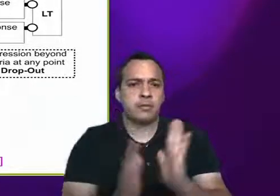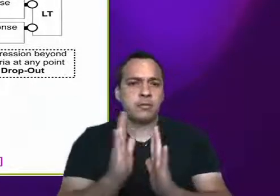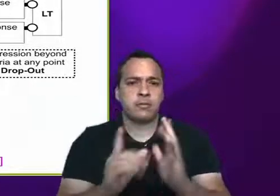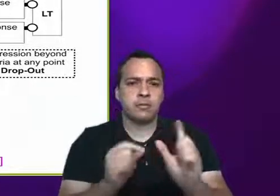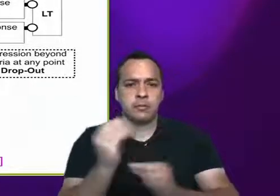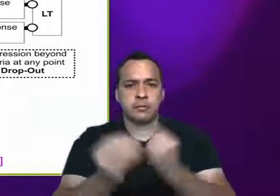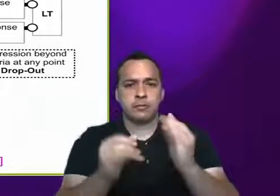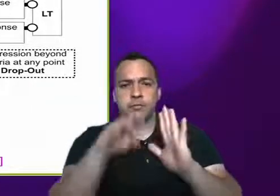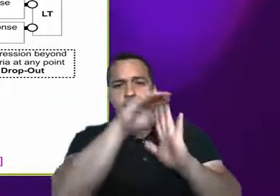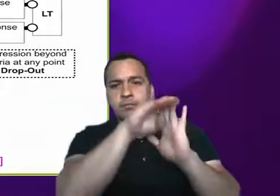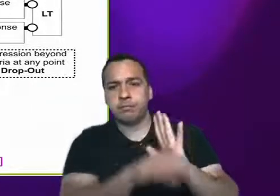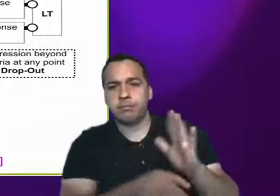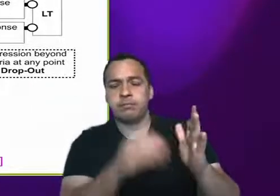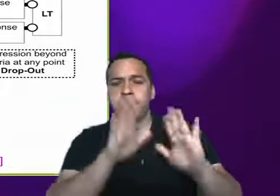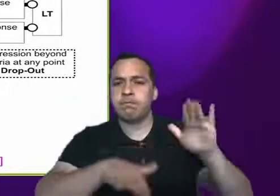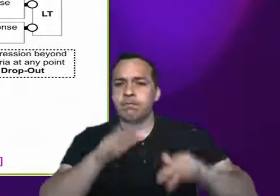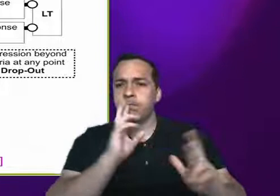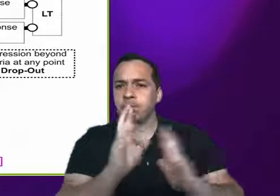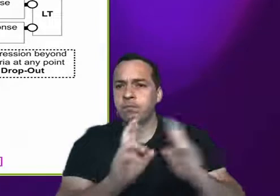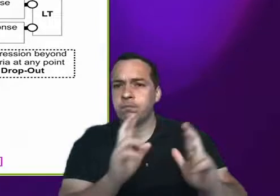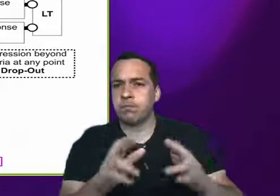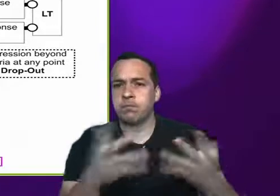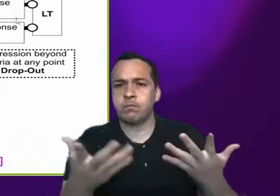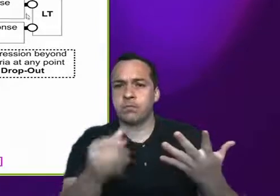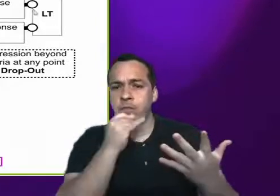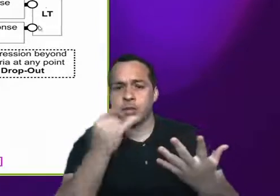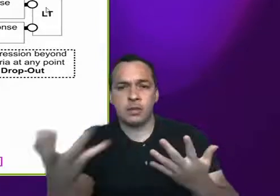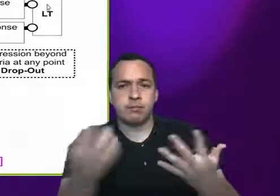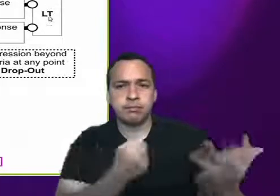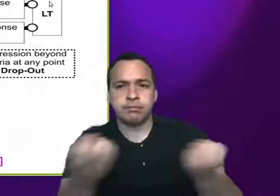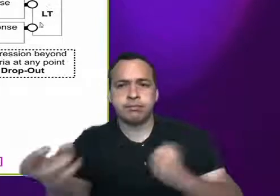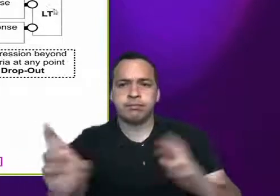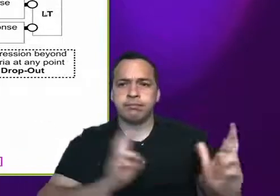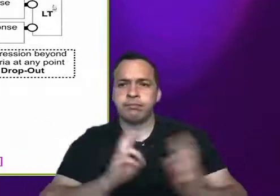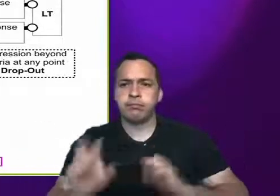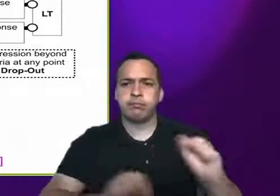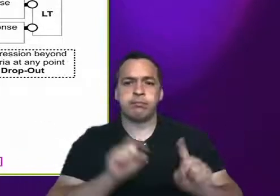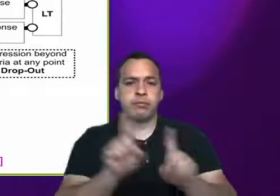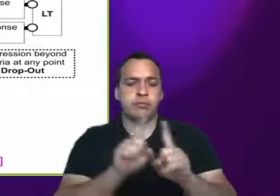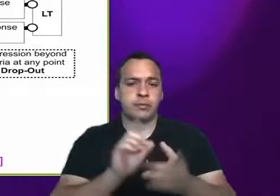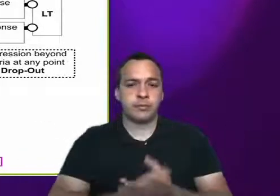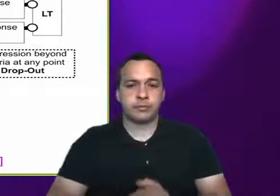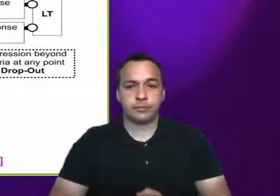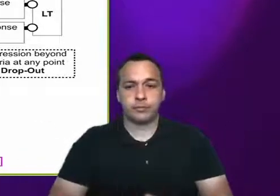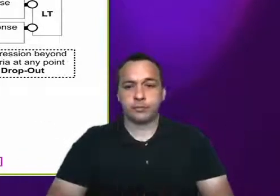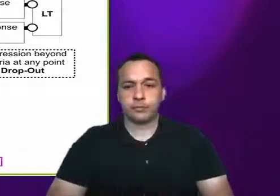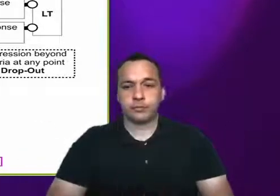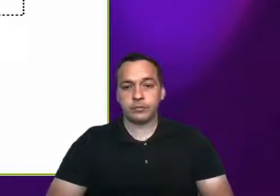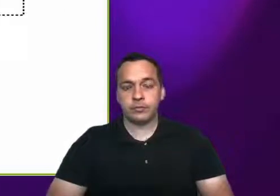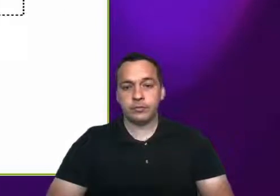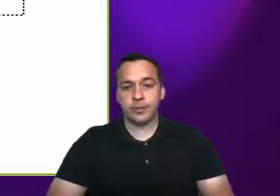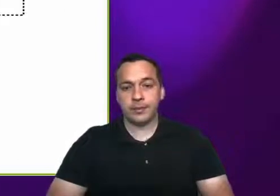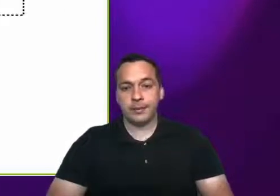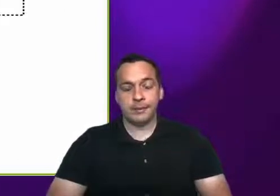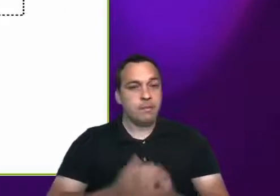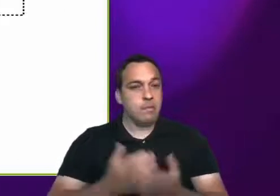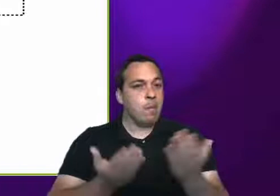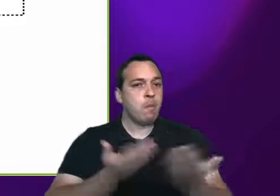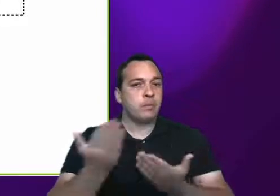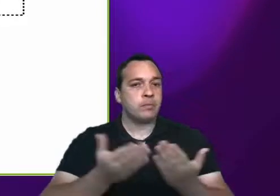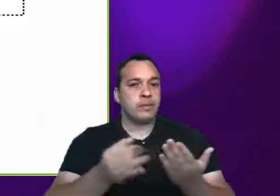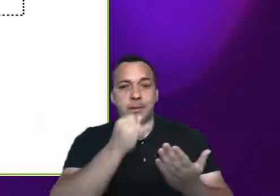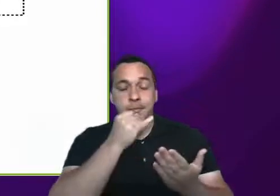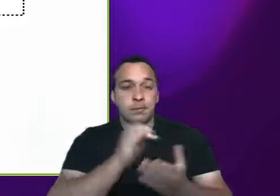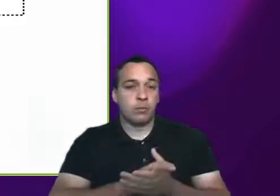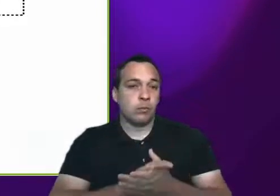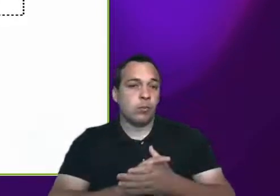pode ser dada nessa lista, segundo o tipo de resposta que pode ser obtida. E assim, eventualmente, podemos pensar no